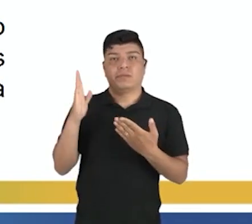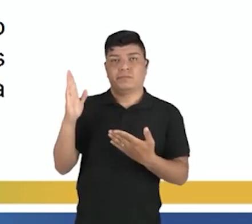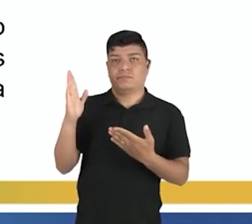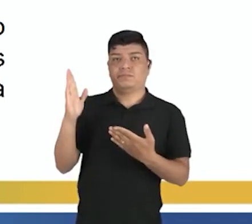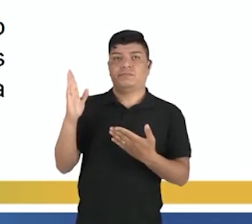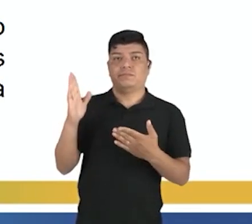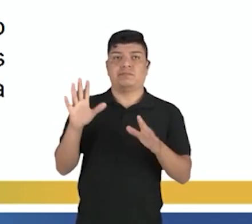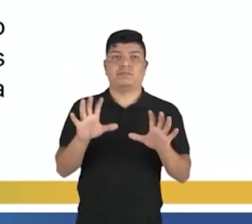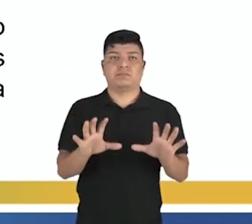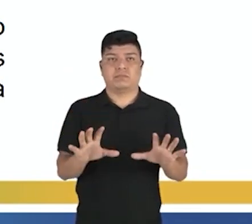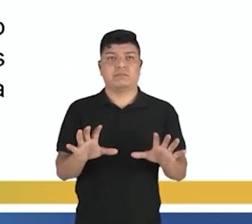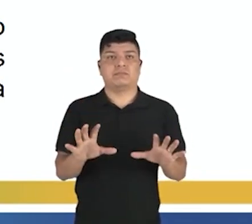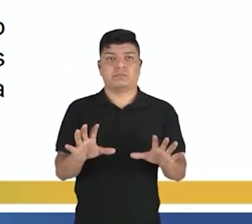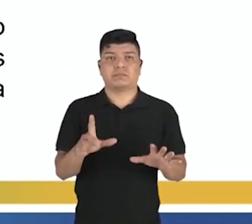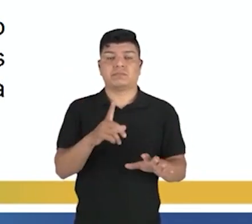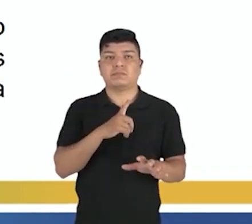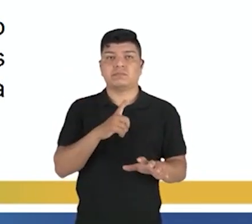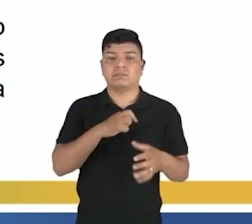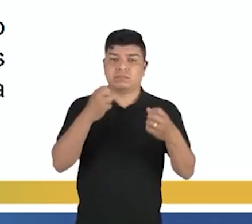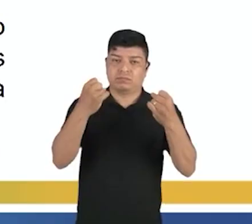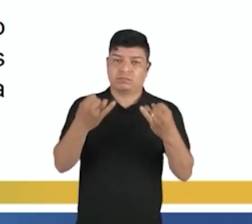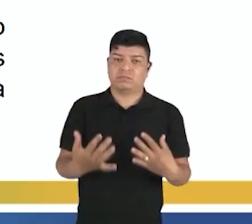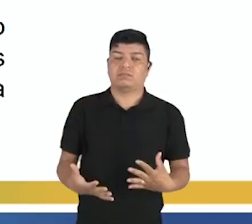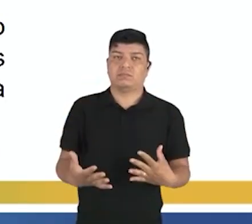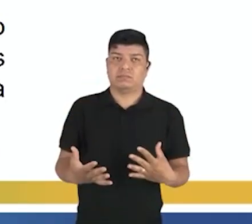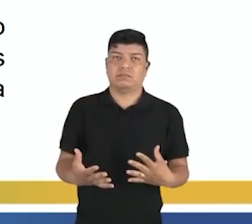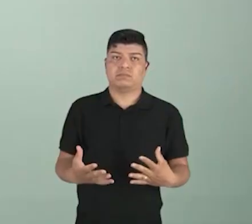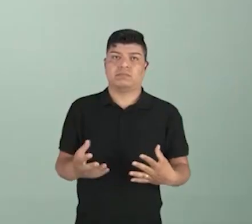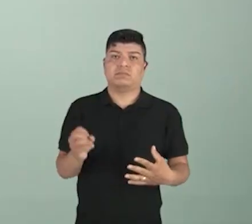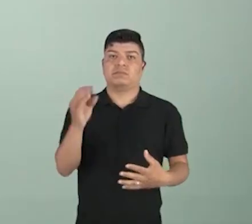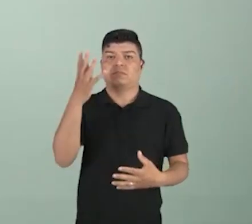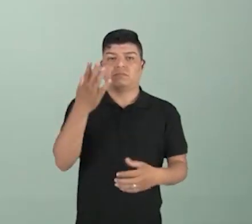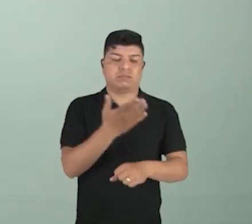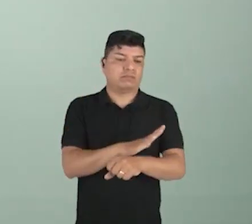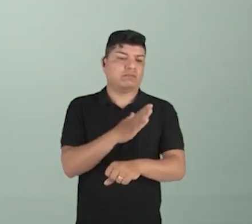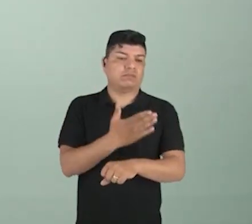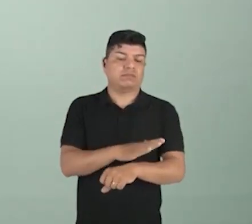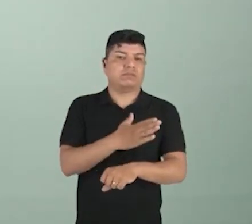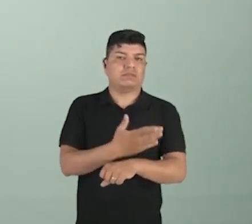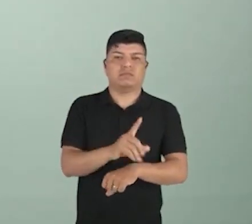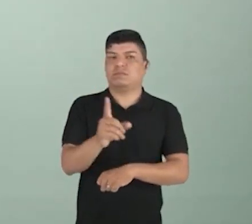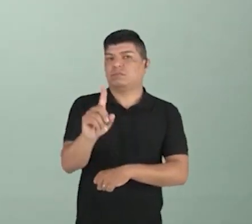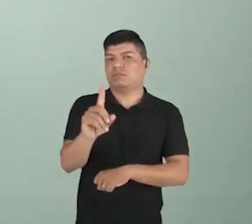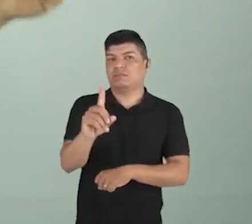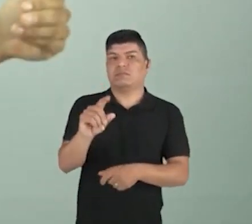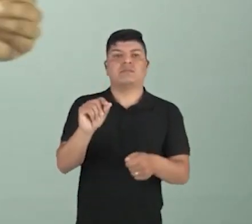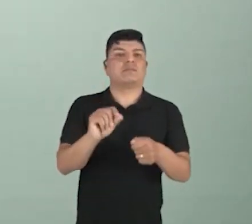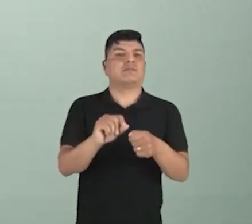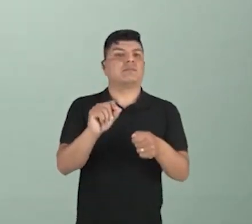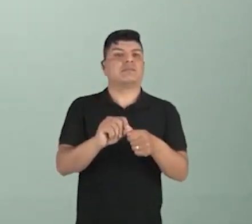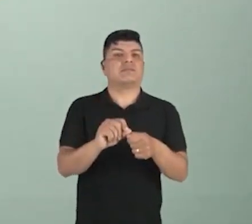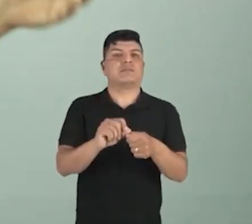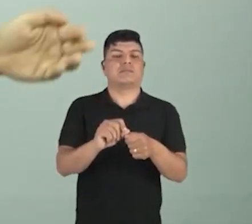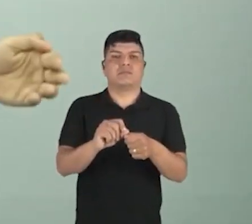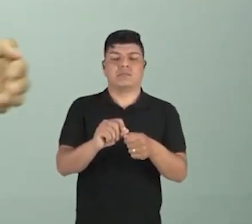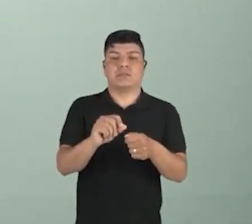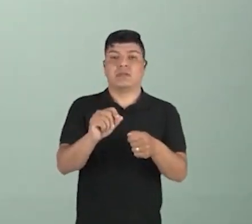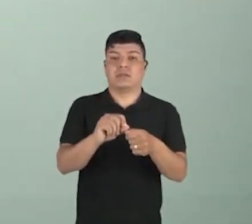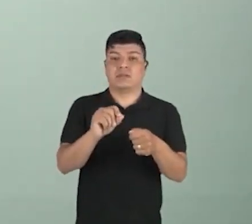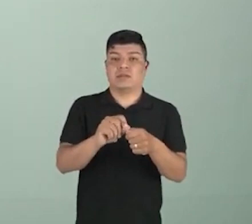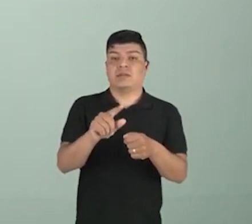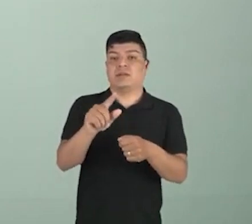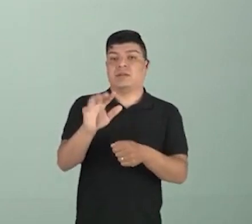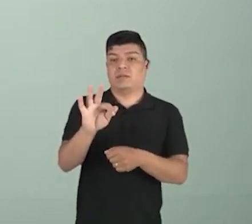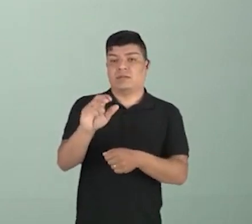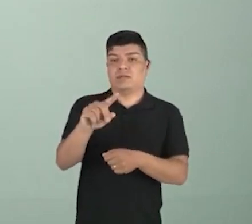nesta situação, não está falando do ato de praticar. Ah, ele vai fazer, ele está